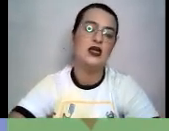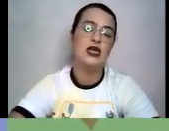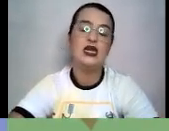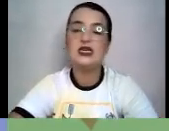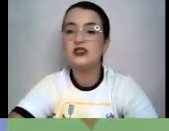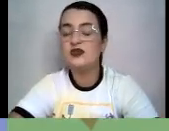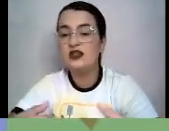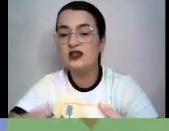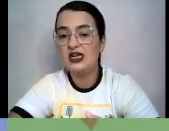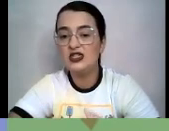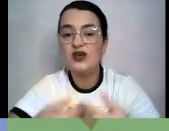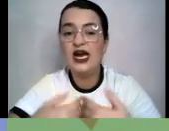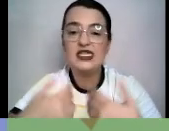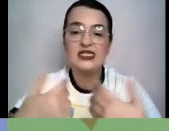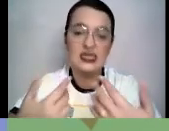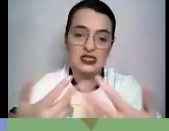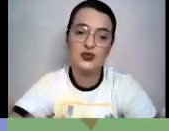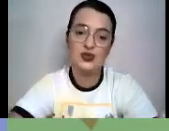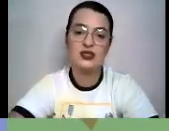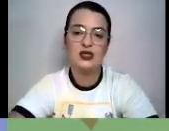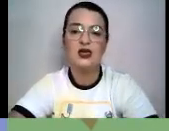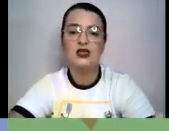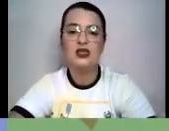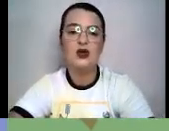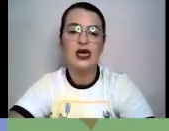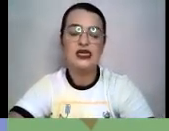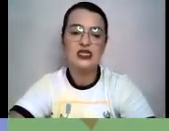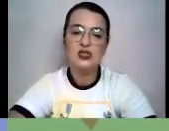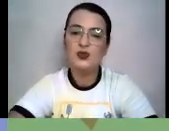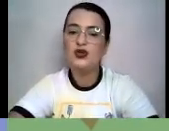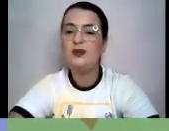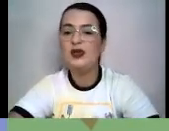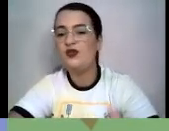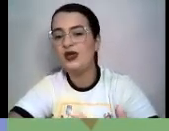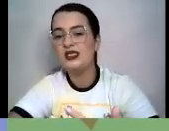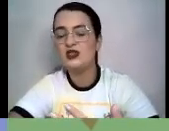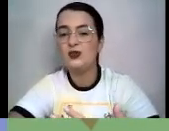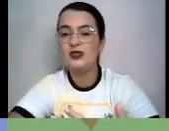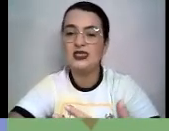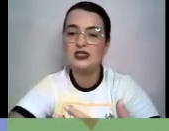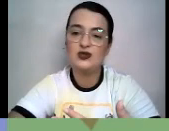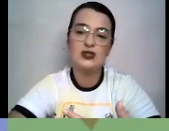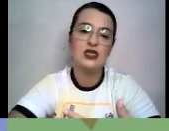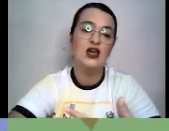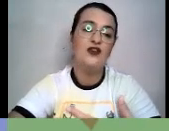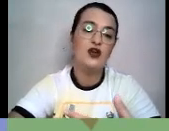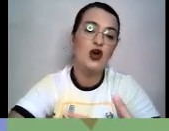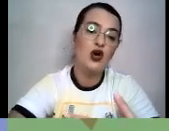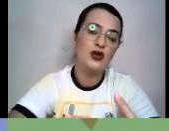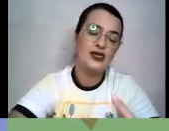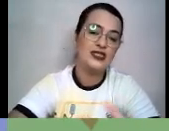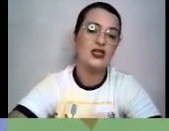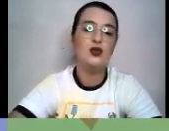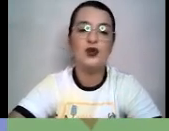influência, né, nas várias nações. Então, essa disputa pela influência sobre as nações